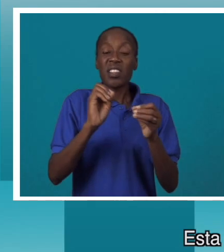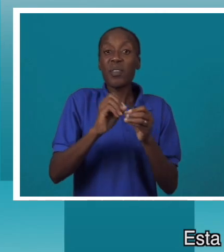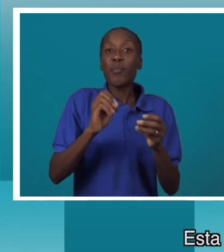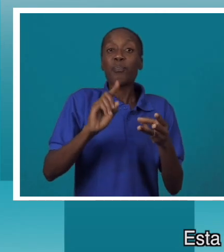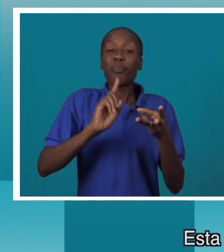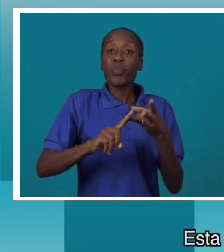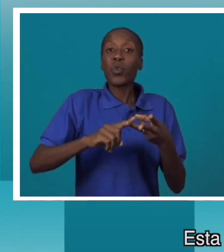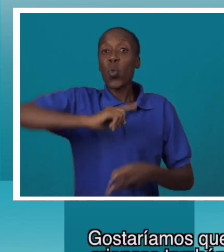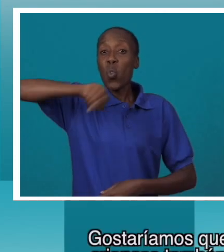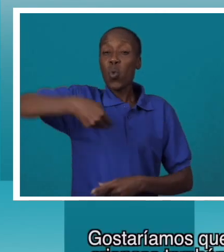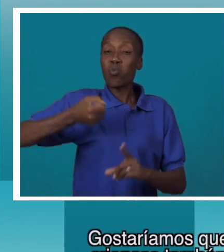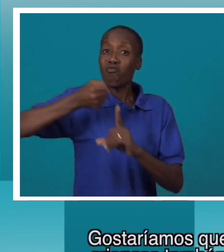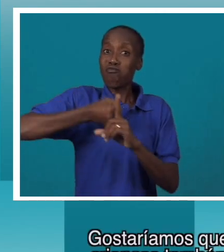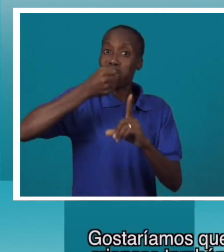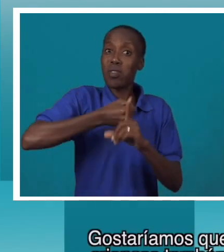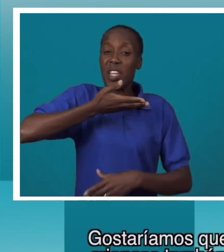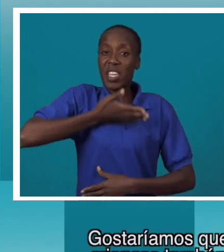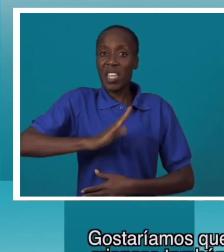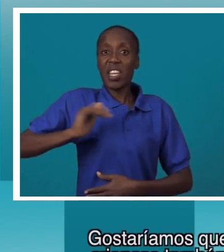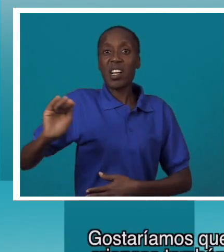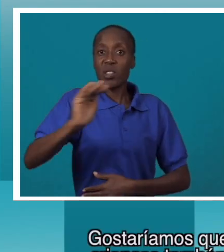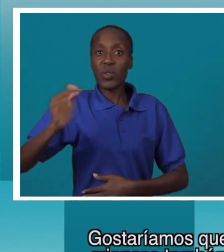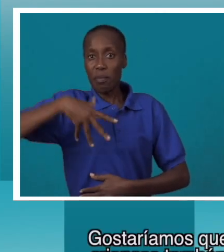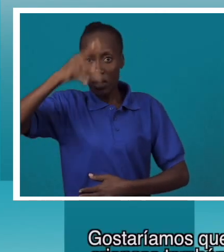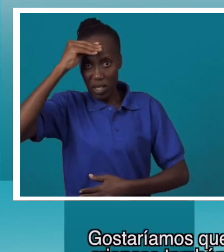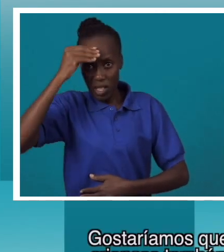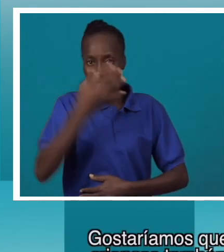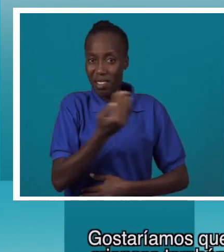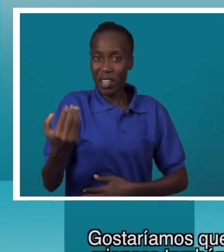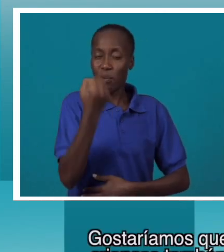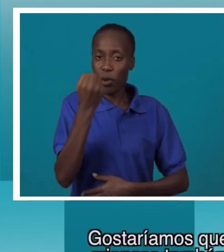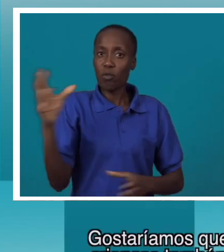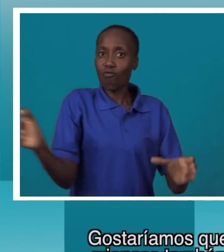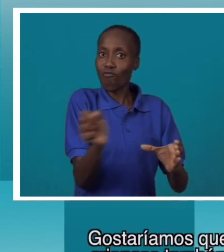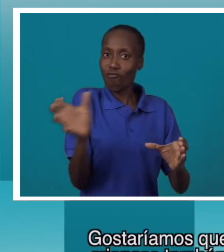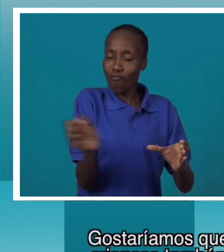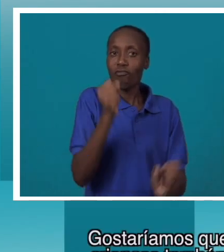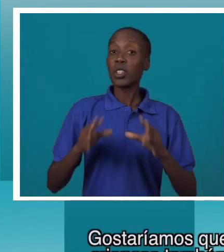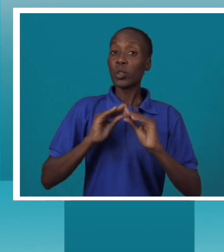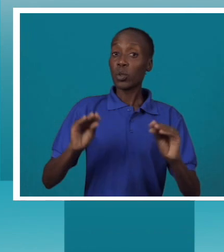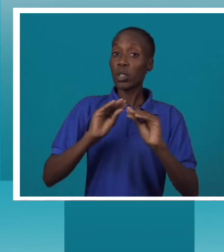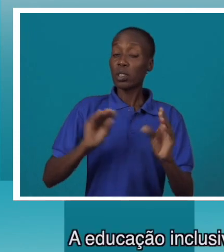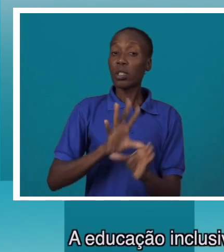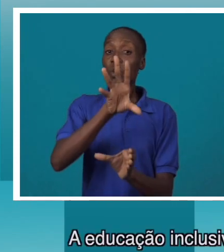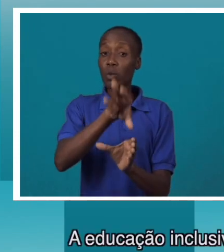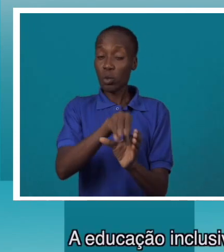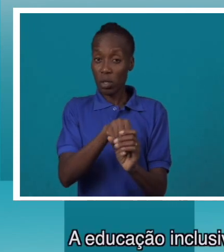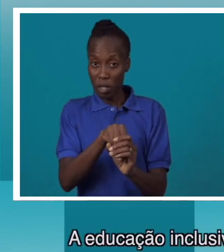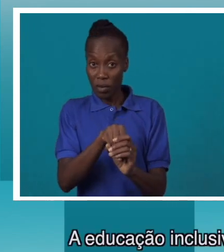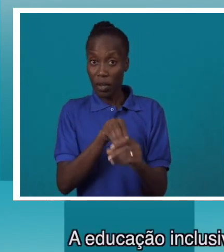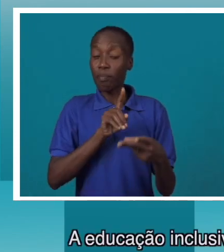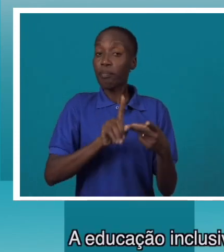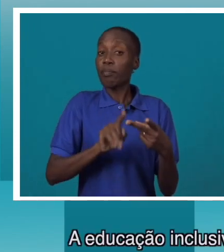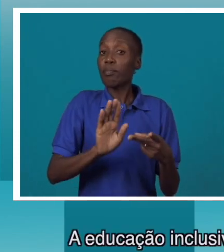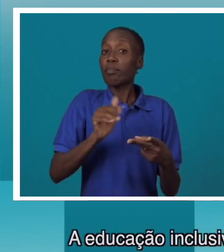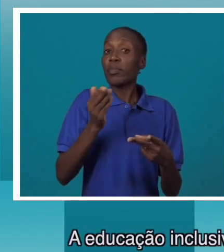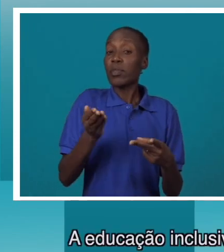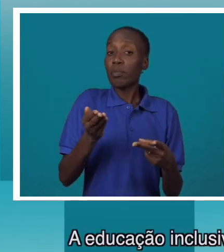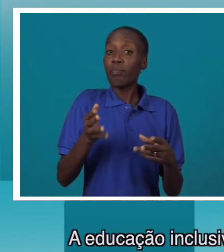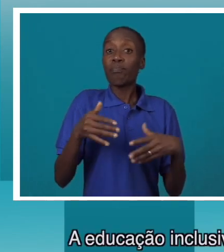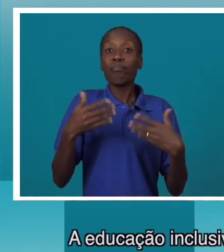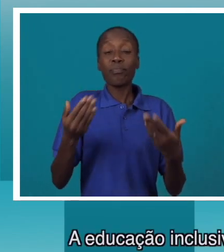Essa é uma das nossas lutas. Nós gostaríamos que a sociedade percebesse que essas crianças também podem ser integradas no trabalho. Bom, educação inclusiva certamente que